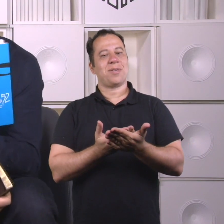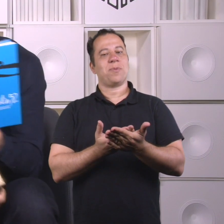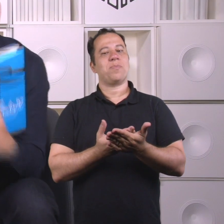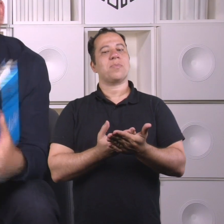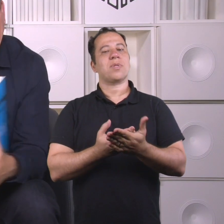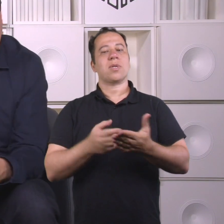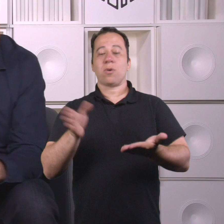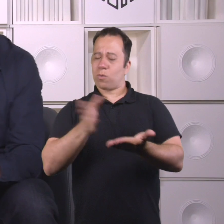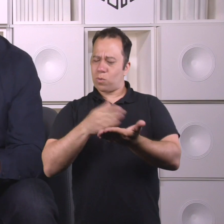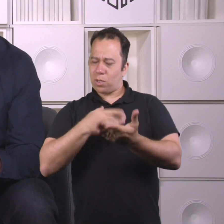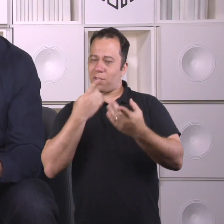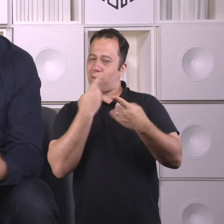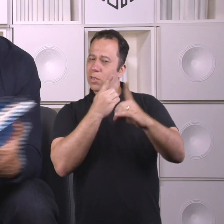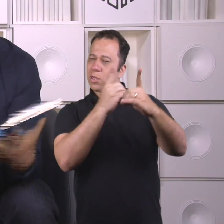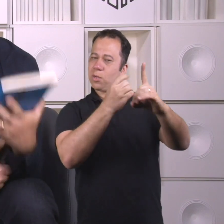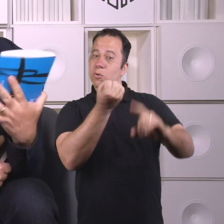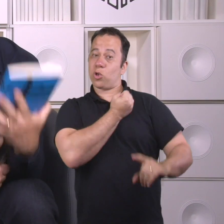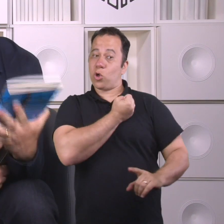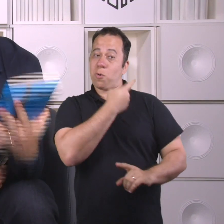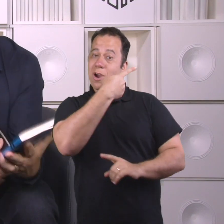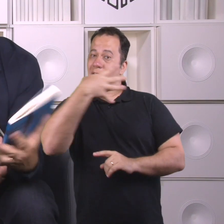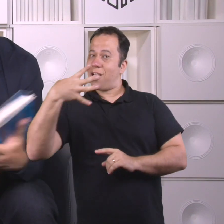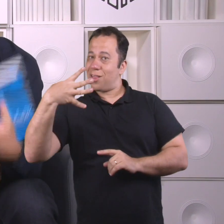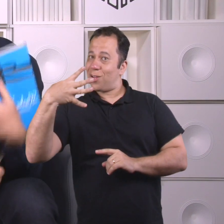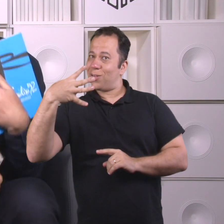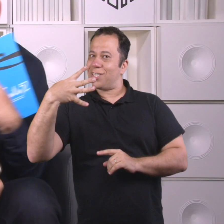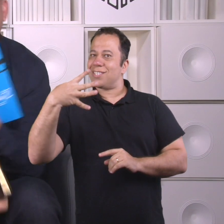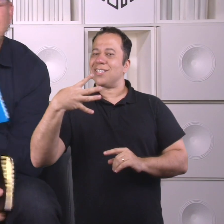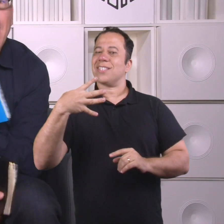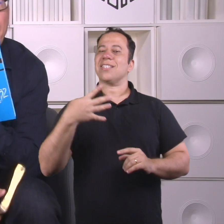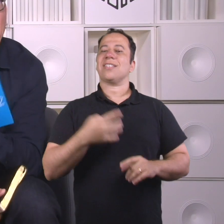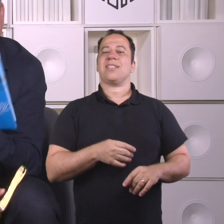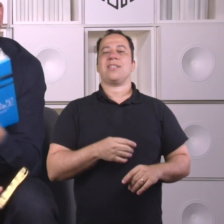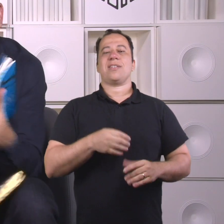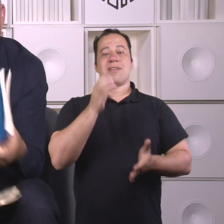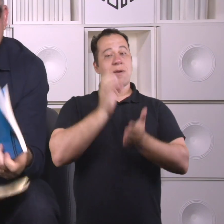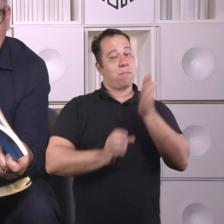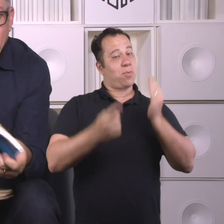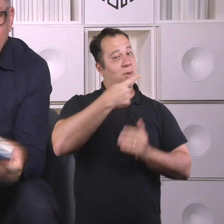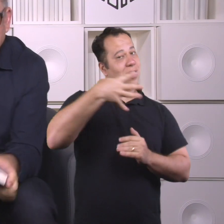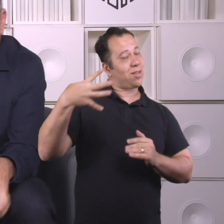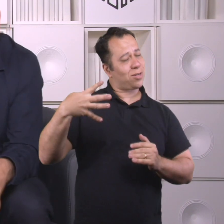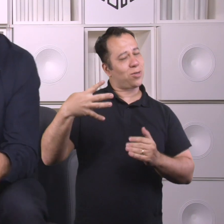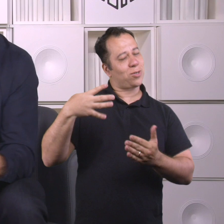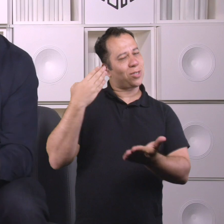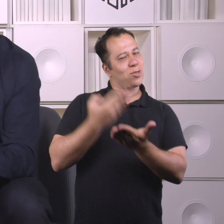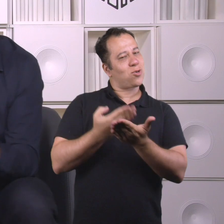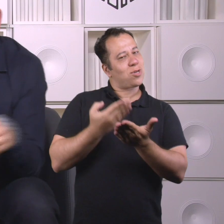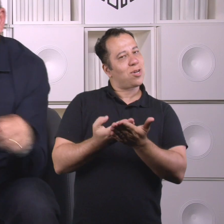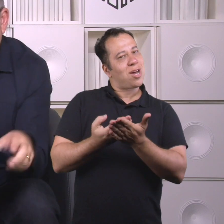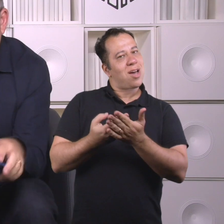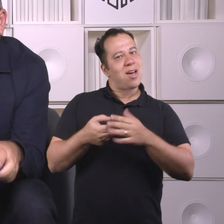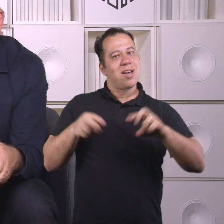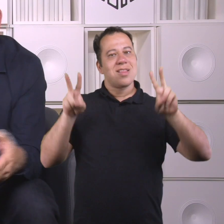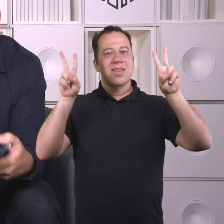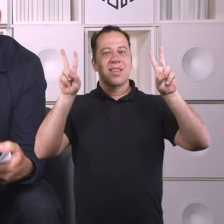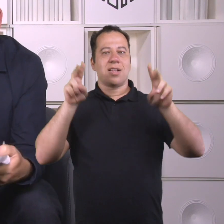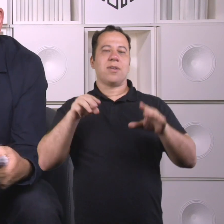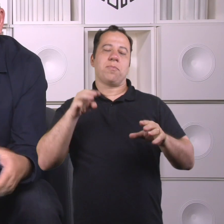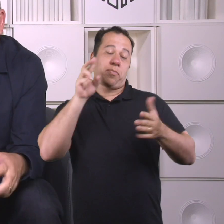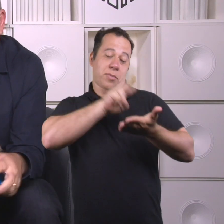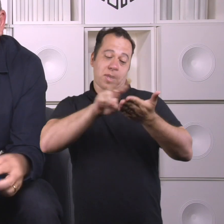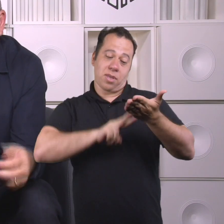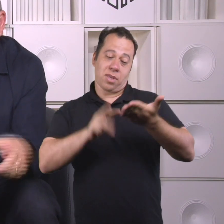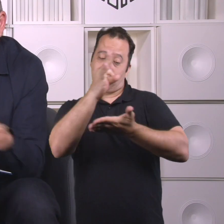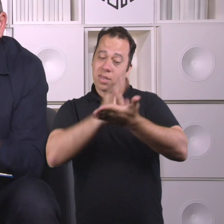encontro de hoje é o 14, o 14º encontro, o 14º capítulo. O encontro de hoje é Mateus